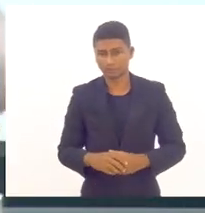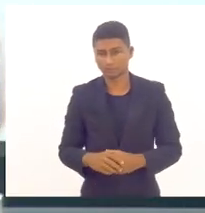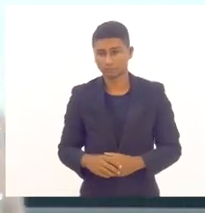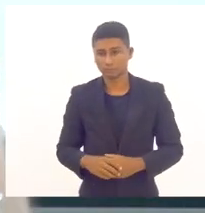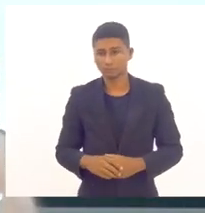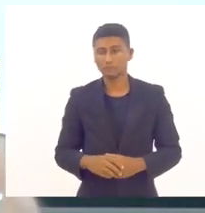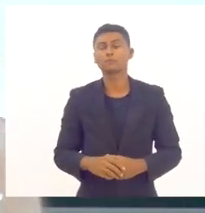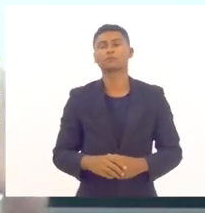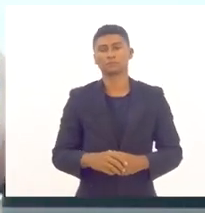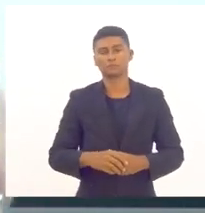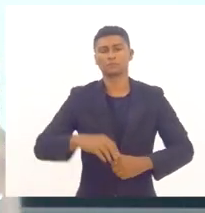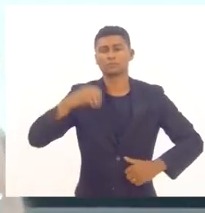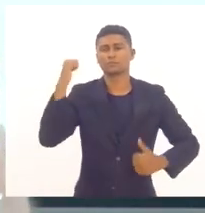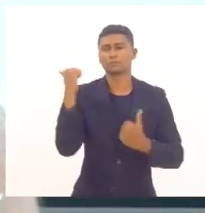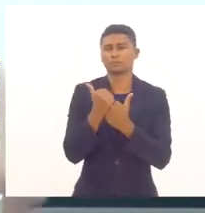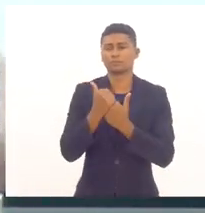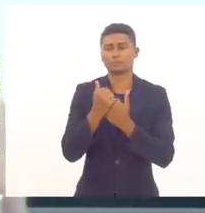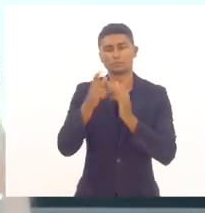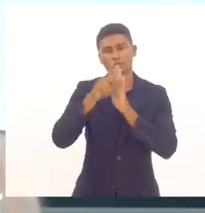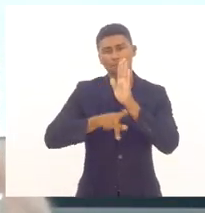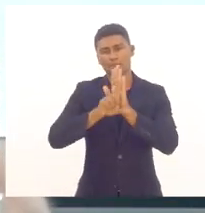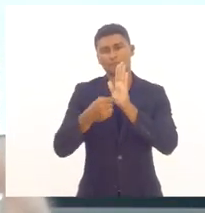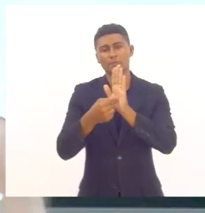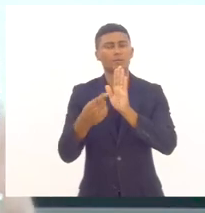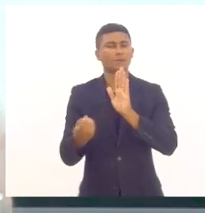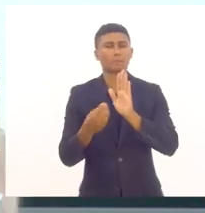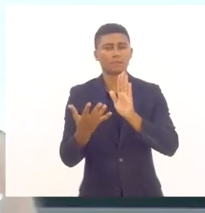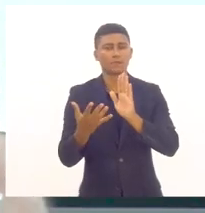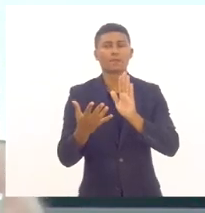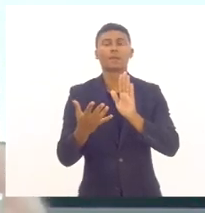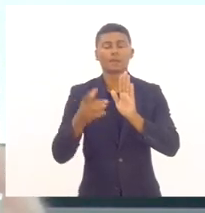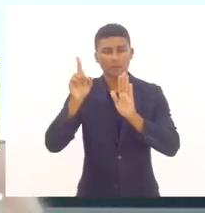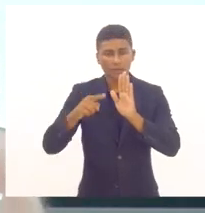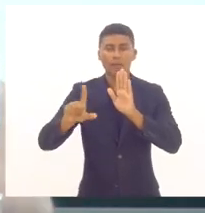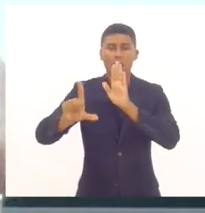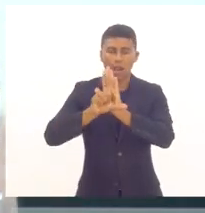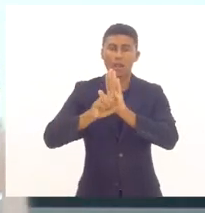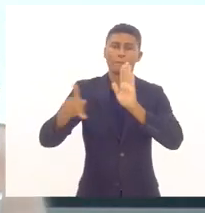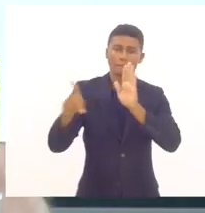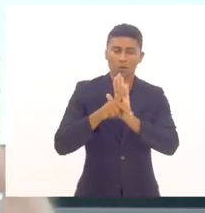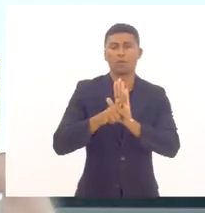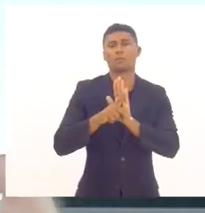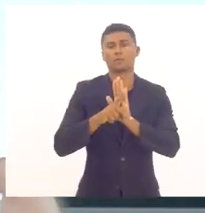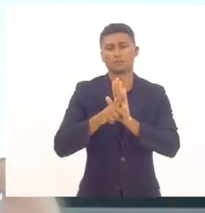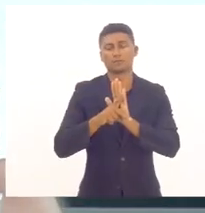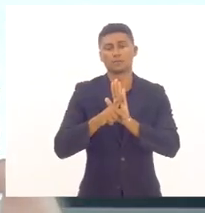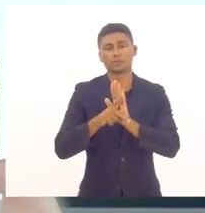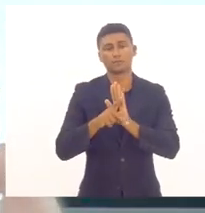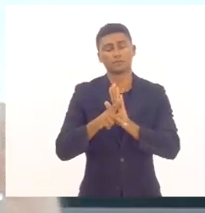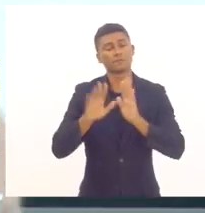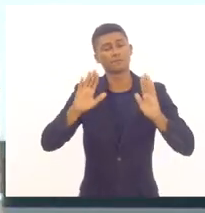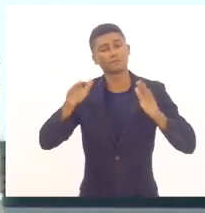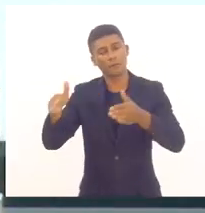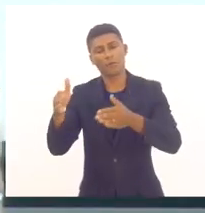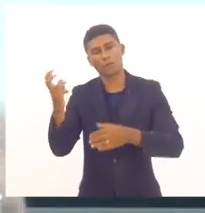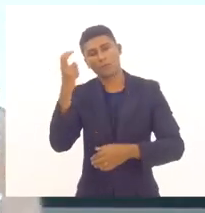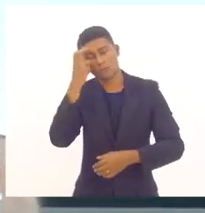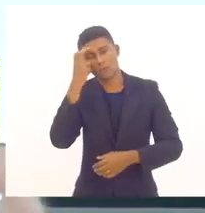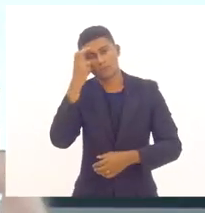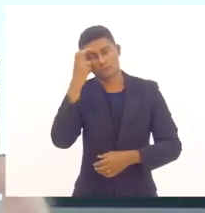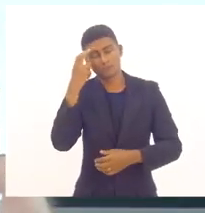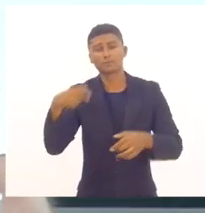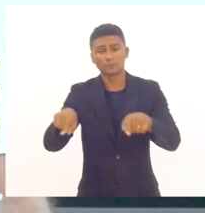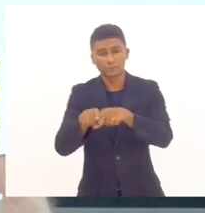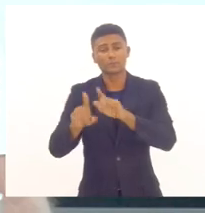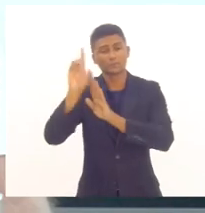nós apoiemos esse PL para que ele se torne uma lei própria que fale da cultura, que garanta esses direitos